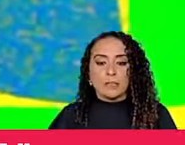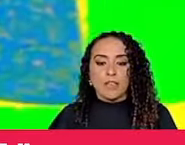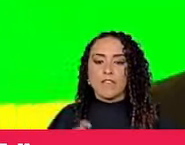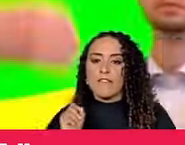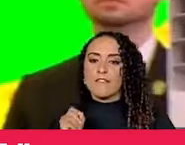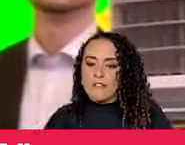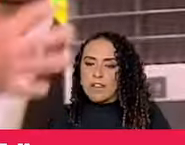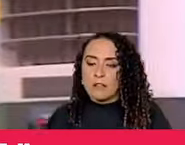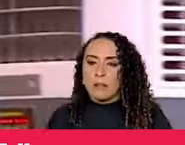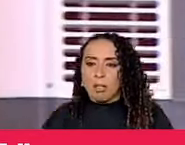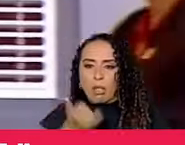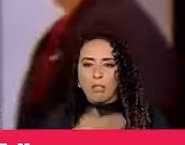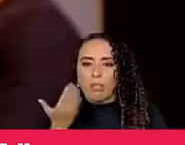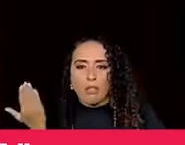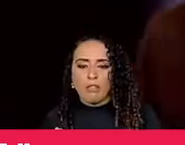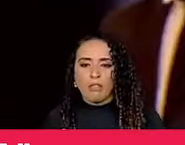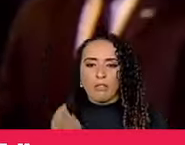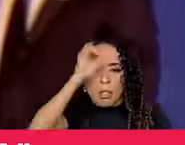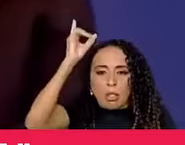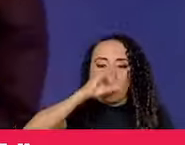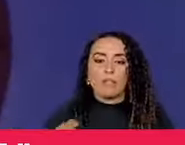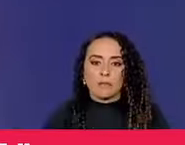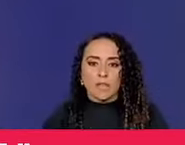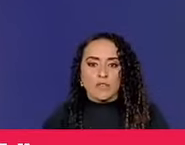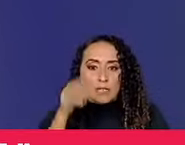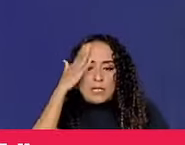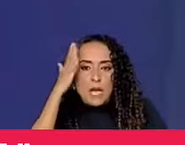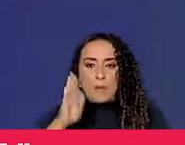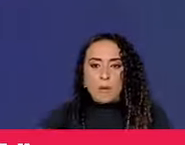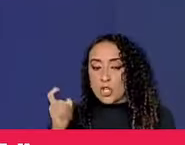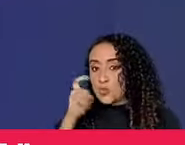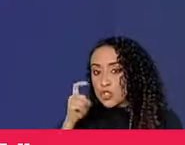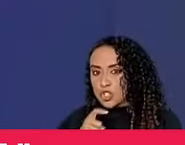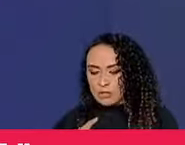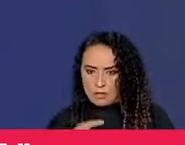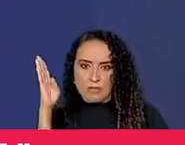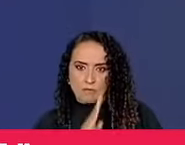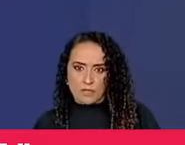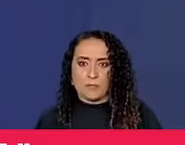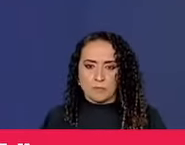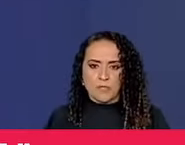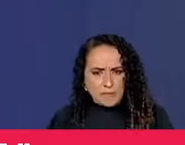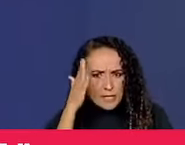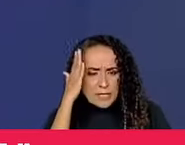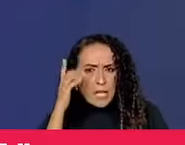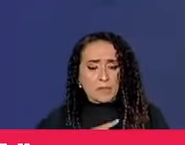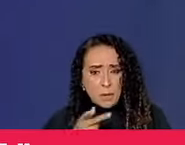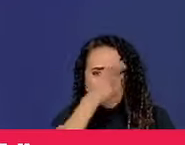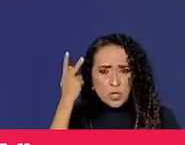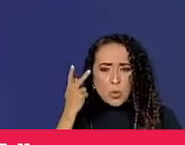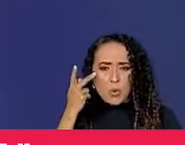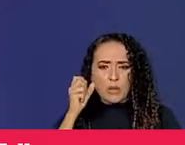muita bobagem, quem fala muita asneira. Vocês sabem o momento de mentira que vive esse país. Você sabe que tem gente